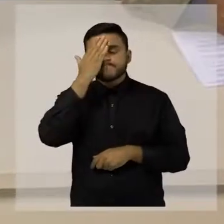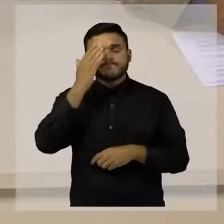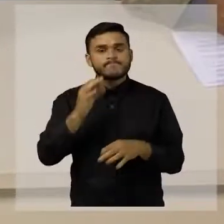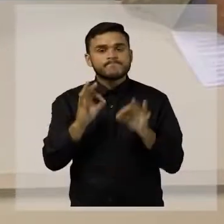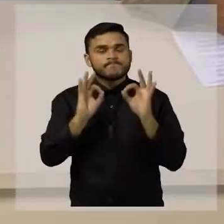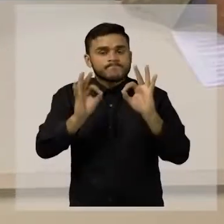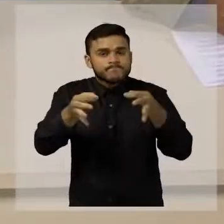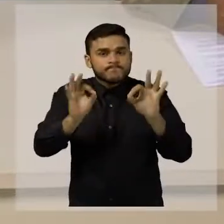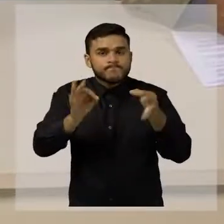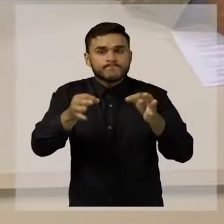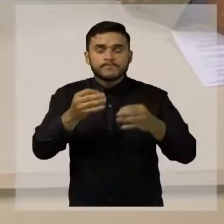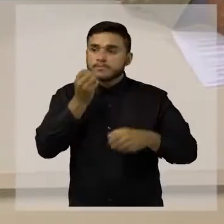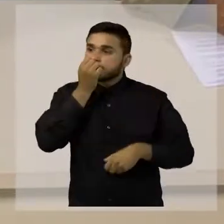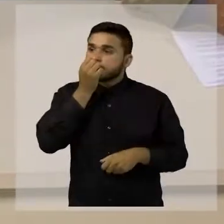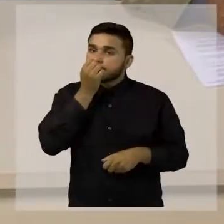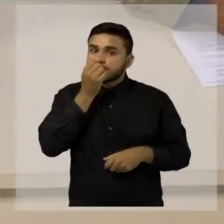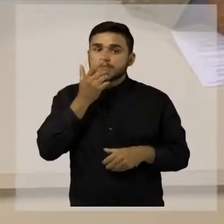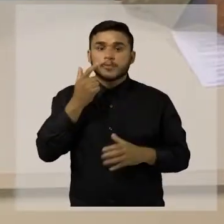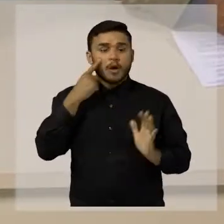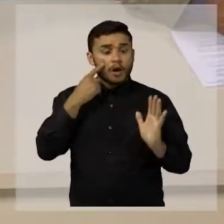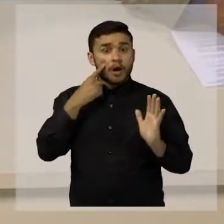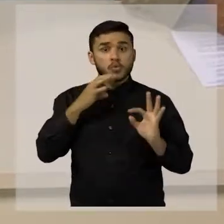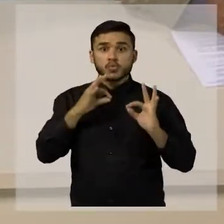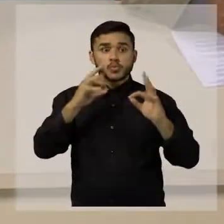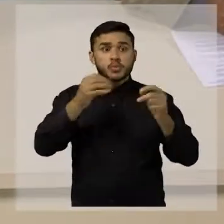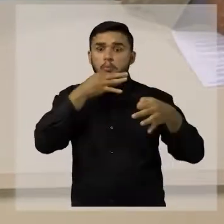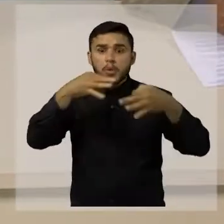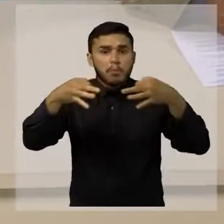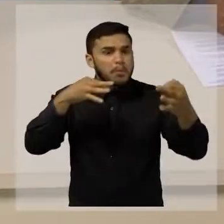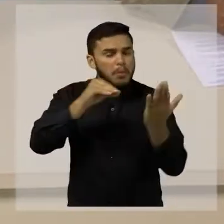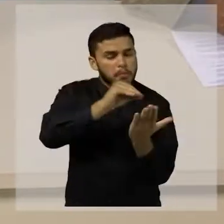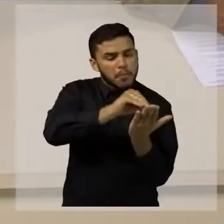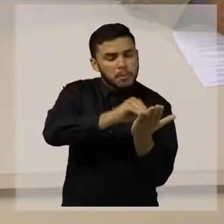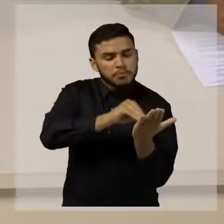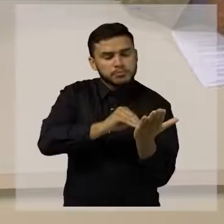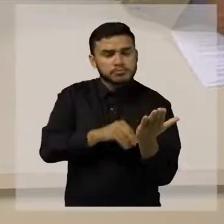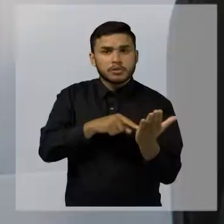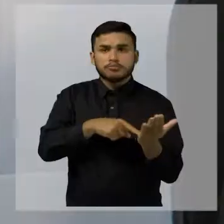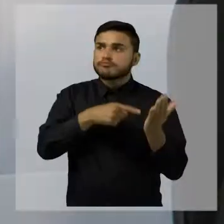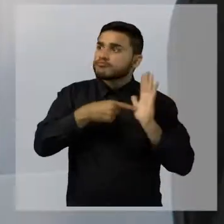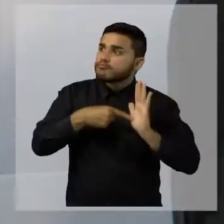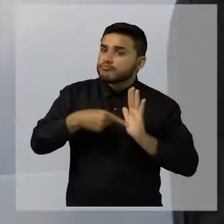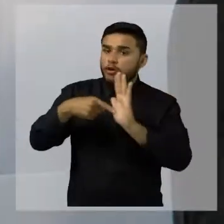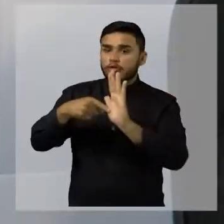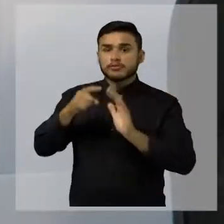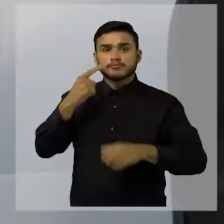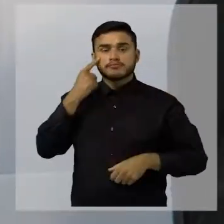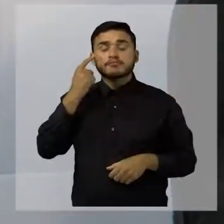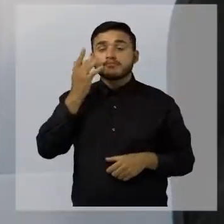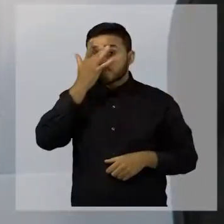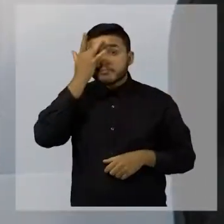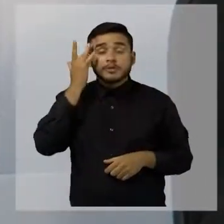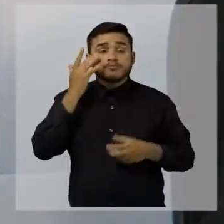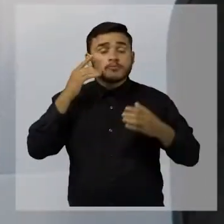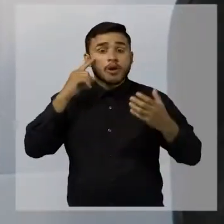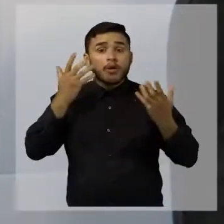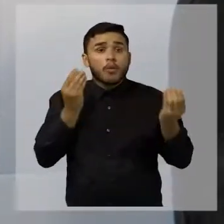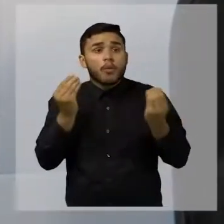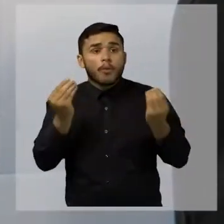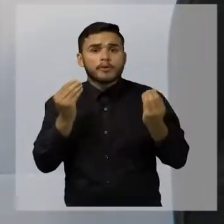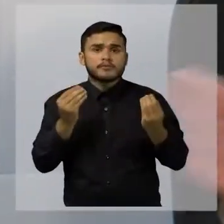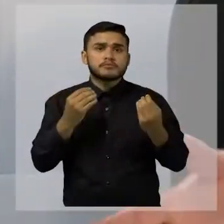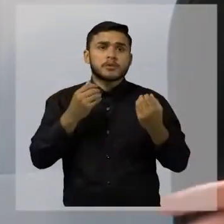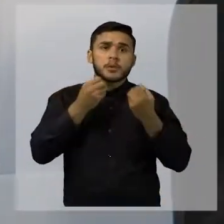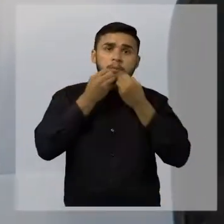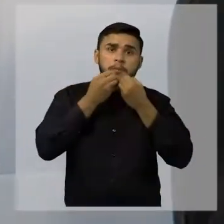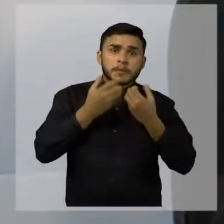importância para ser consultado para aqueles que têm interesse de se aprofundar um pouco mais sobre esse tema, saber quais são as